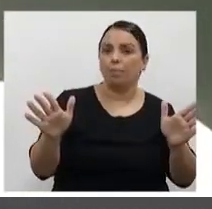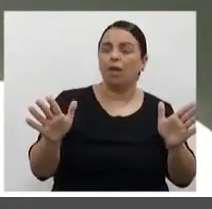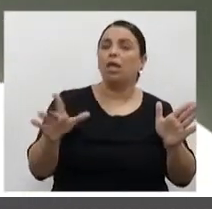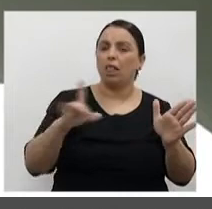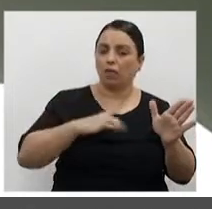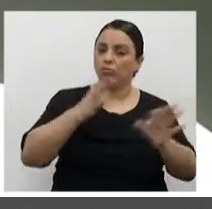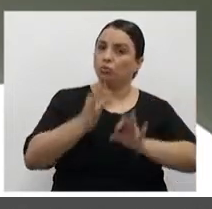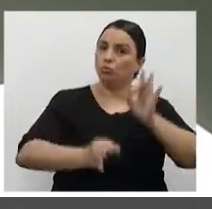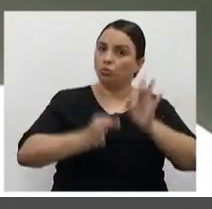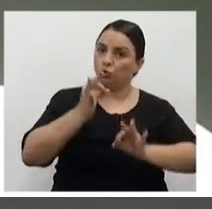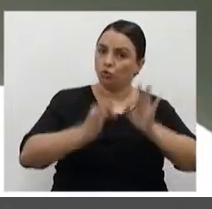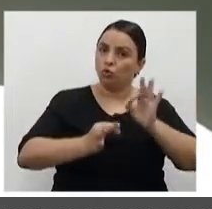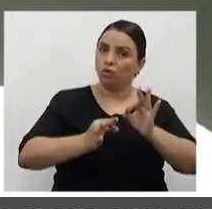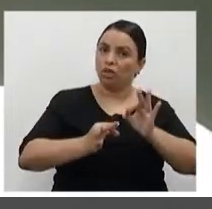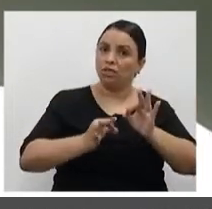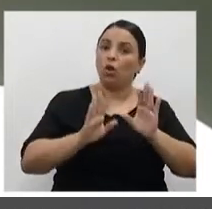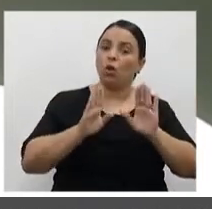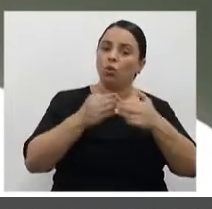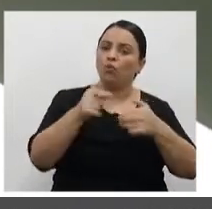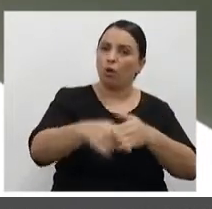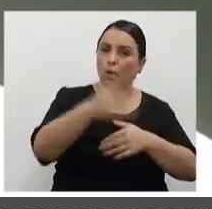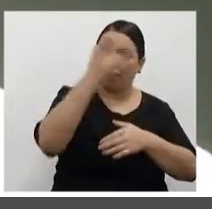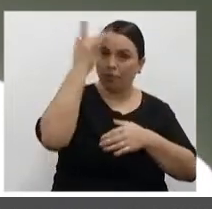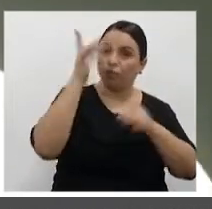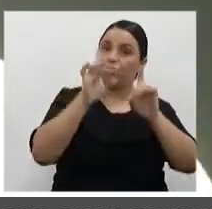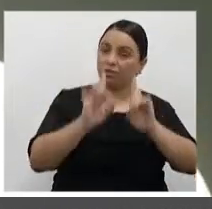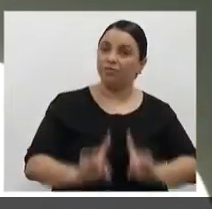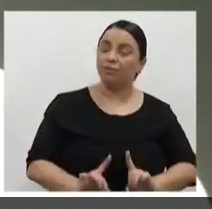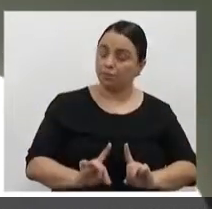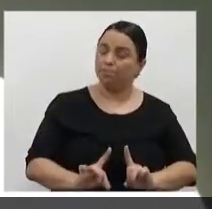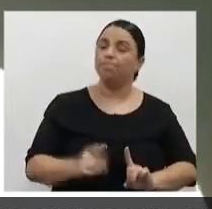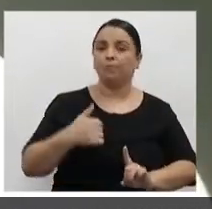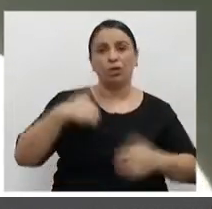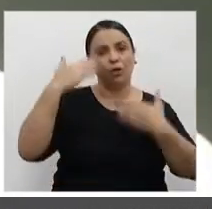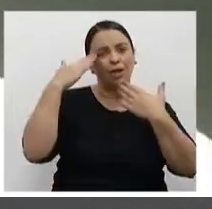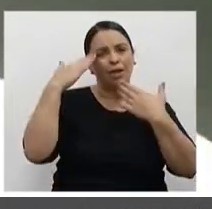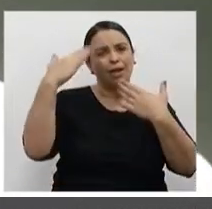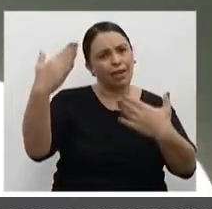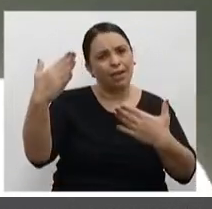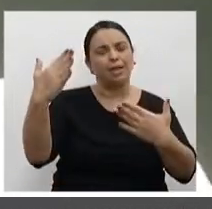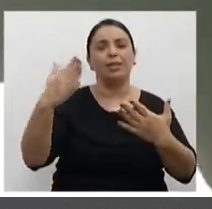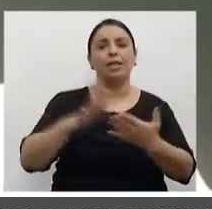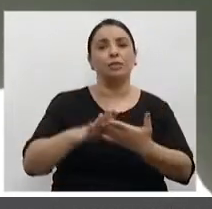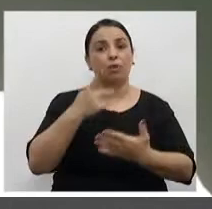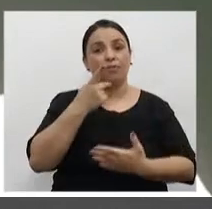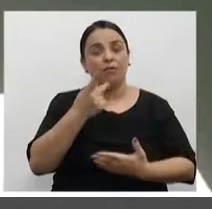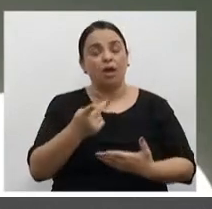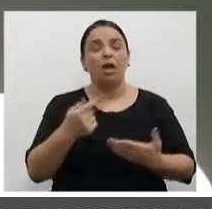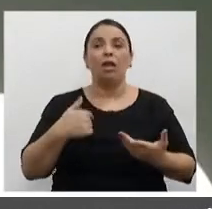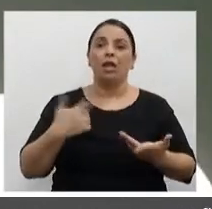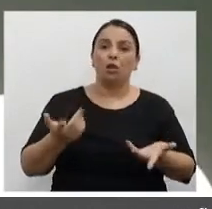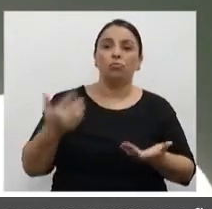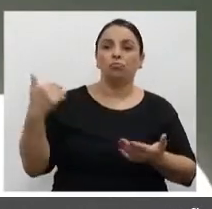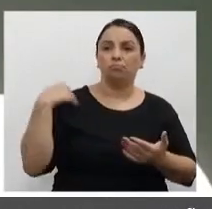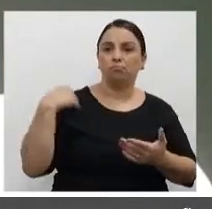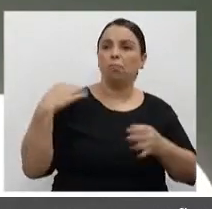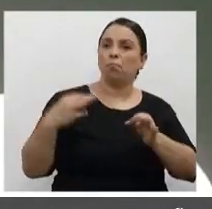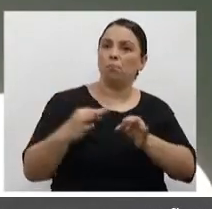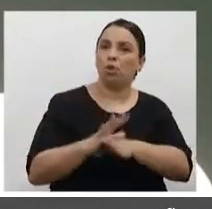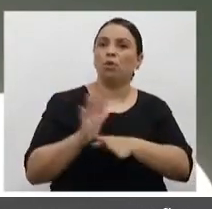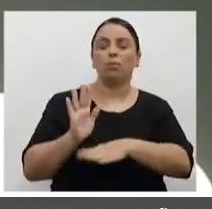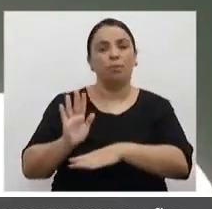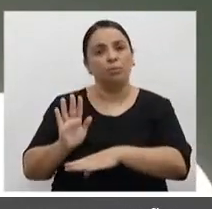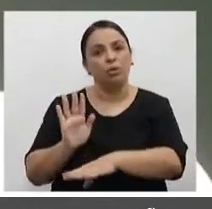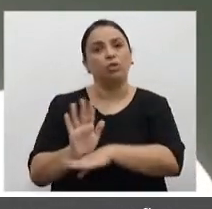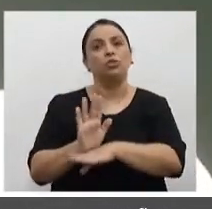com as pessoas com deficiência. Eu agradeço pela oportunidade, me coloco aqui à disposição para contribuir e